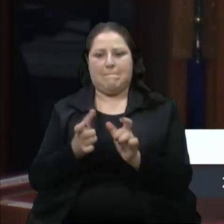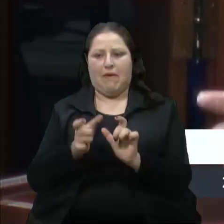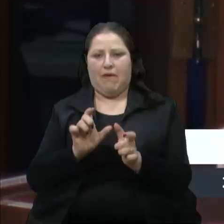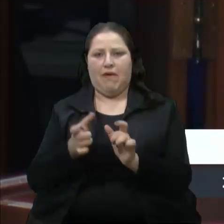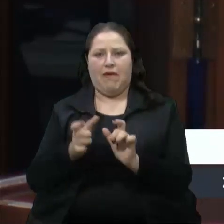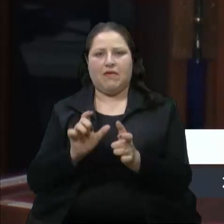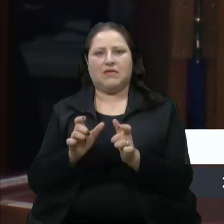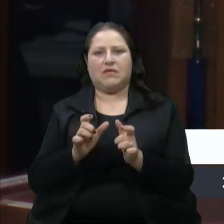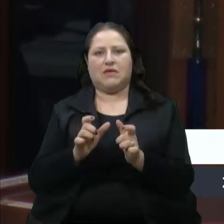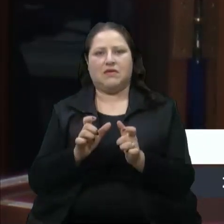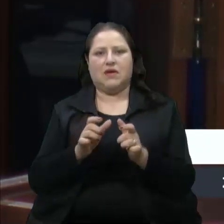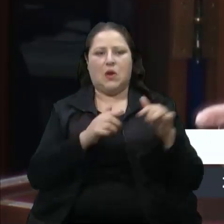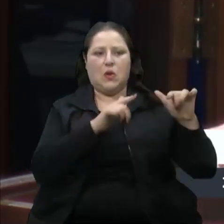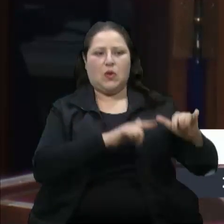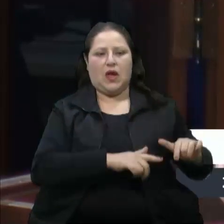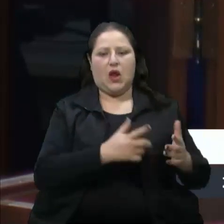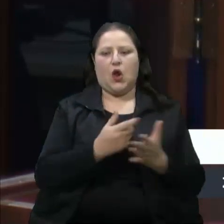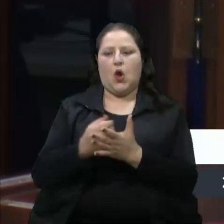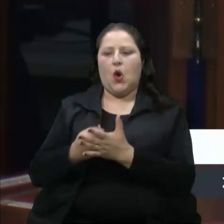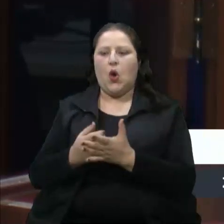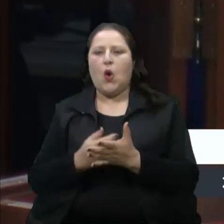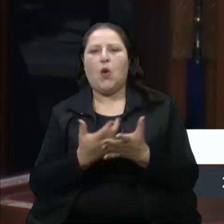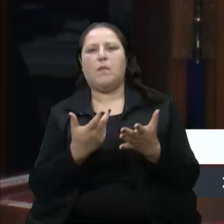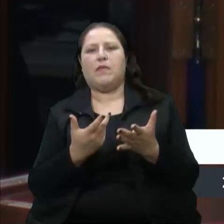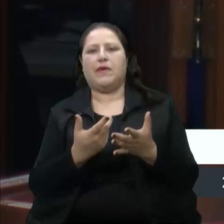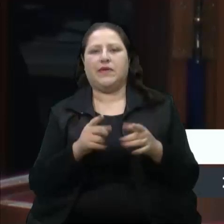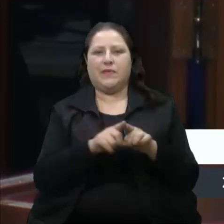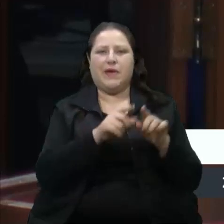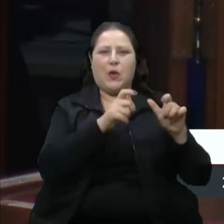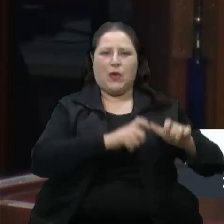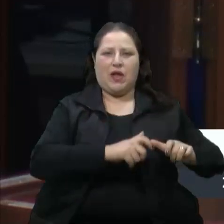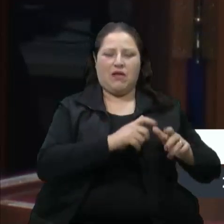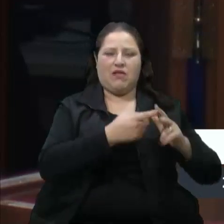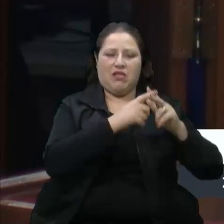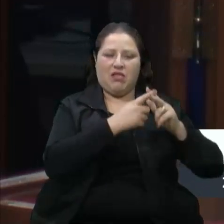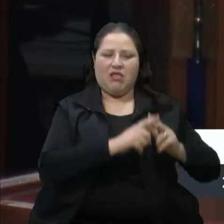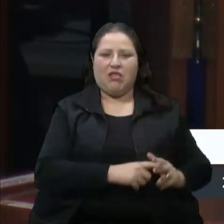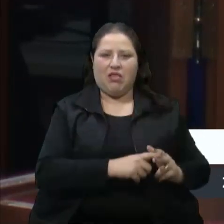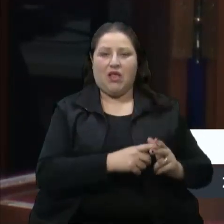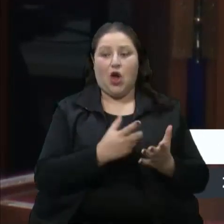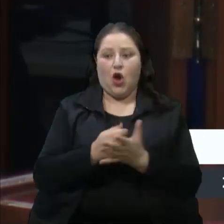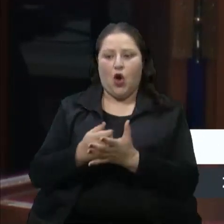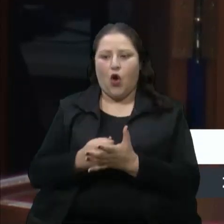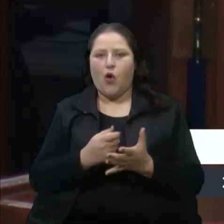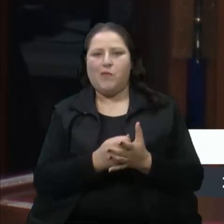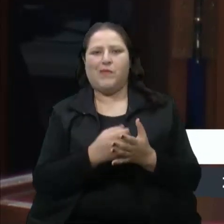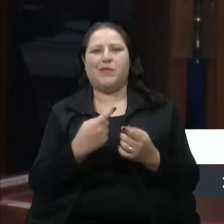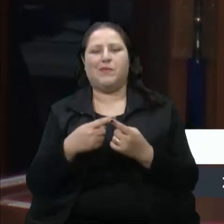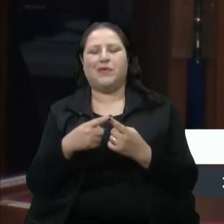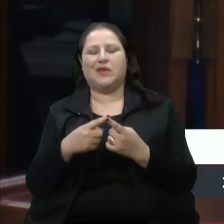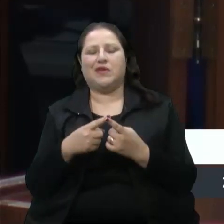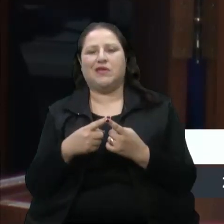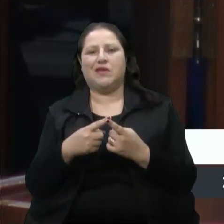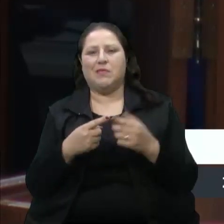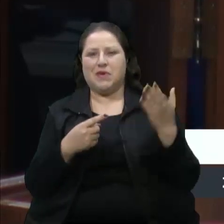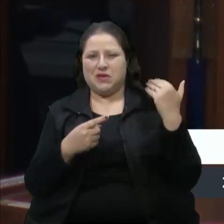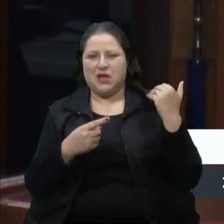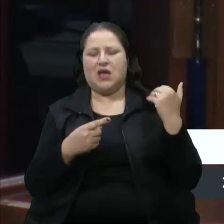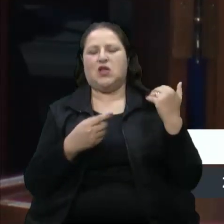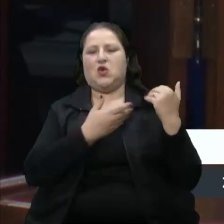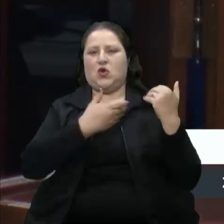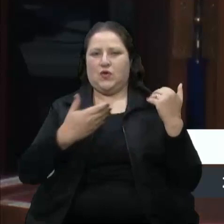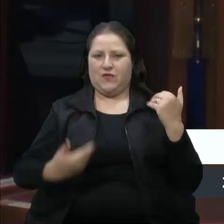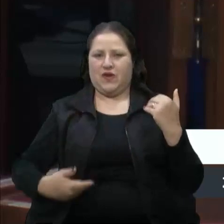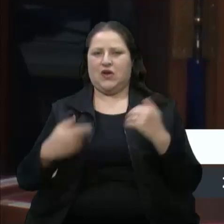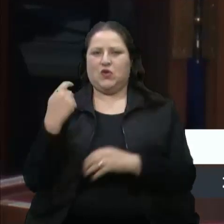ferro velhos, pelas casas de autopeças, das peças usadas. E essa ação que eles tiveram, né,